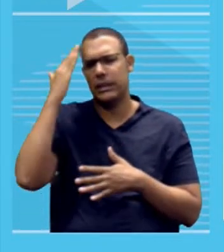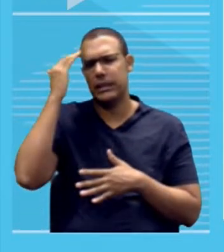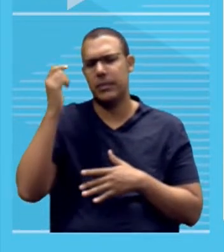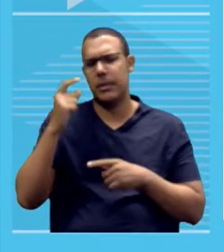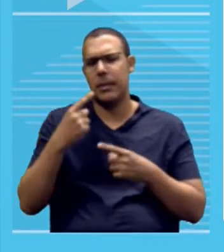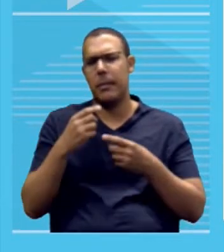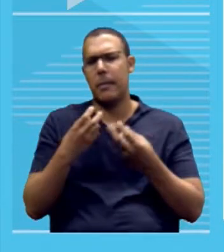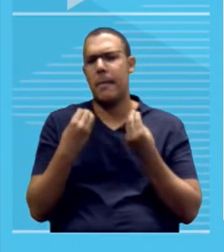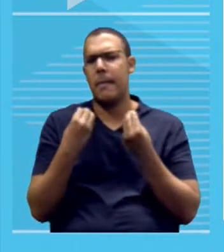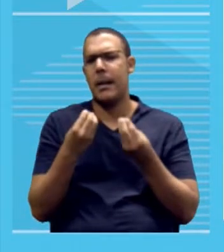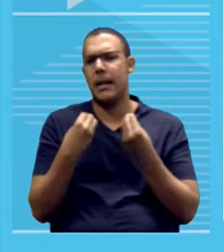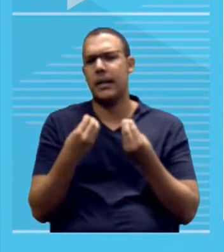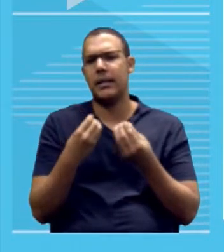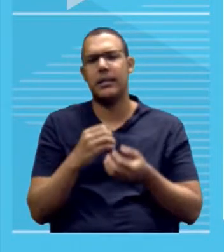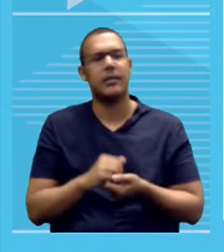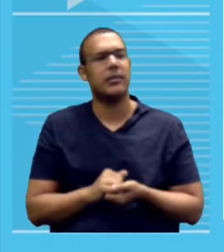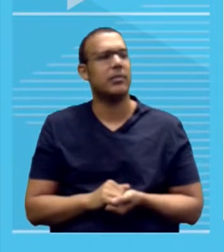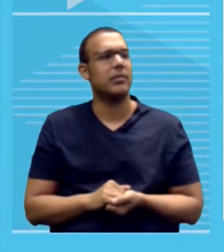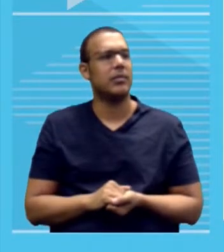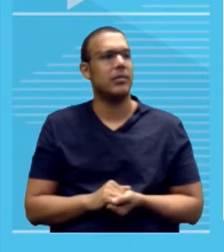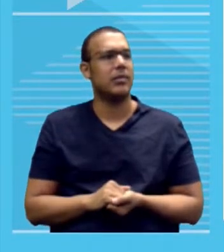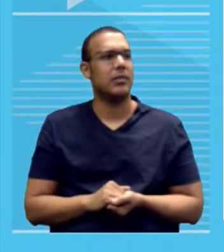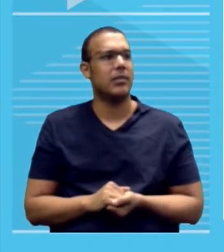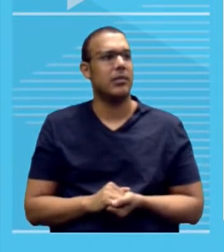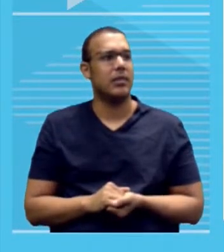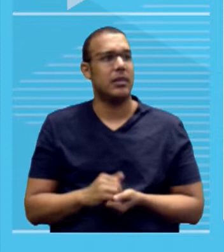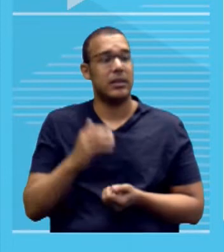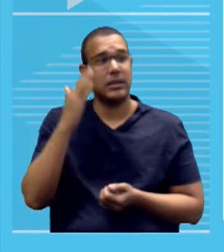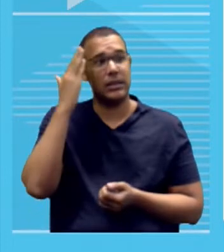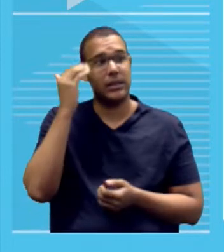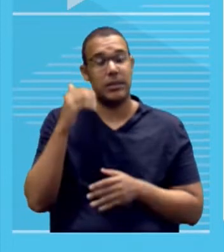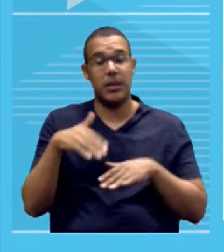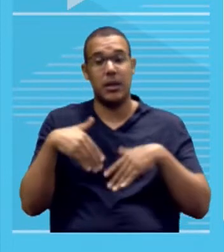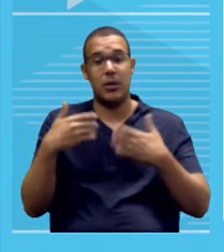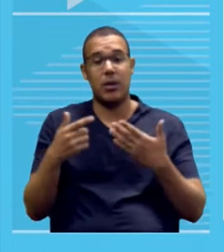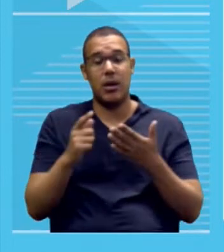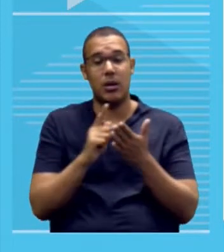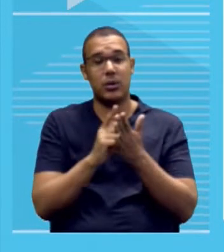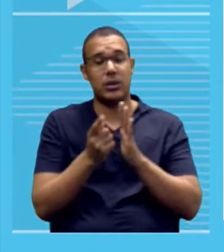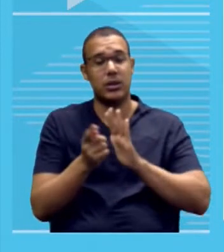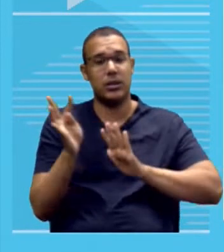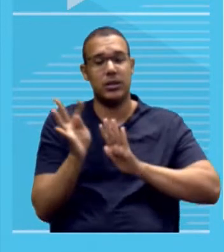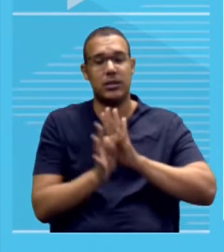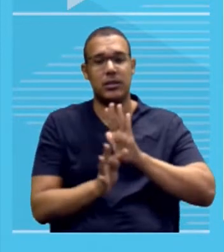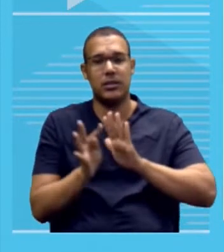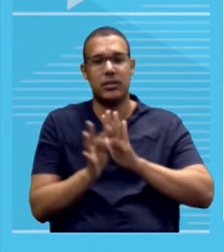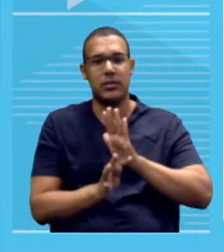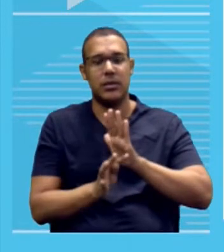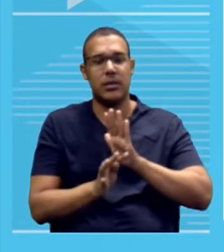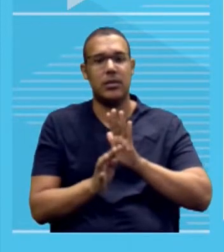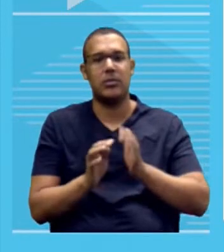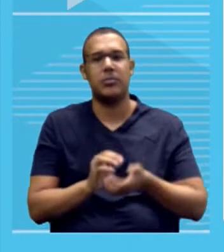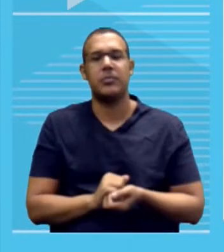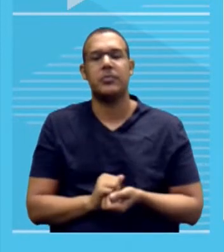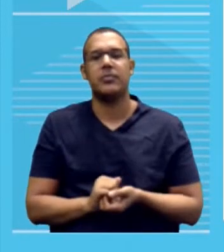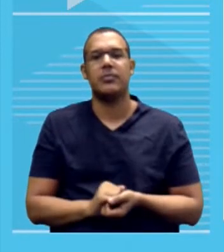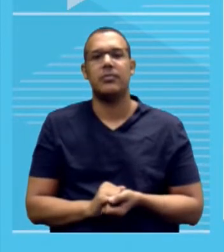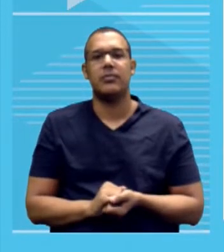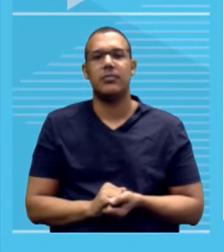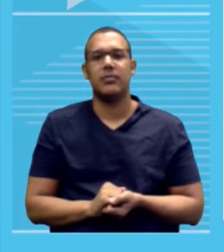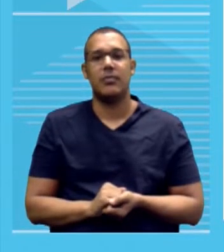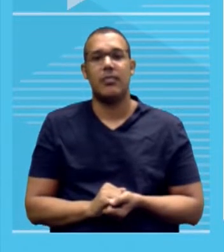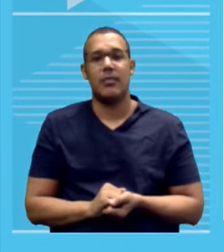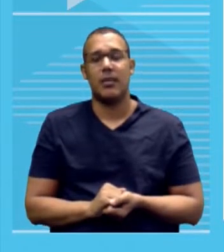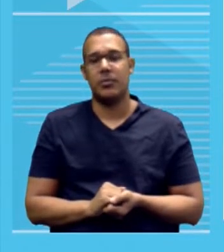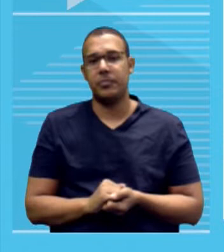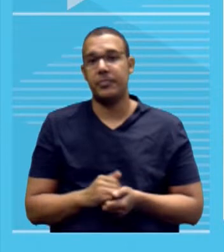importância da gente entender Qual é o gênero textual eu não tô falando de gênero masculino e feminino não viu gente tô falando